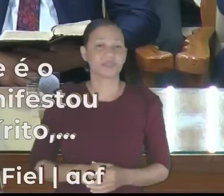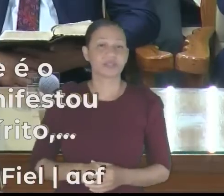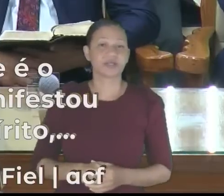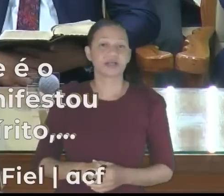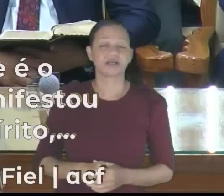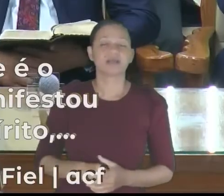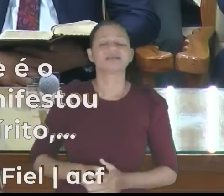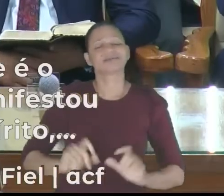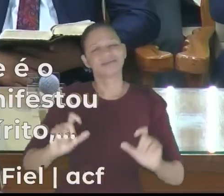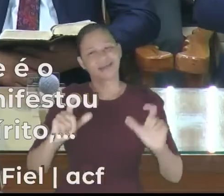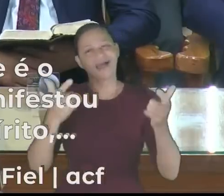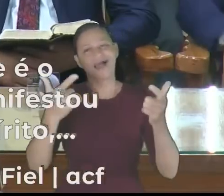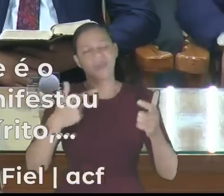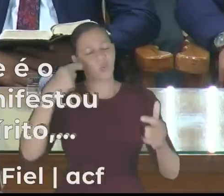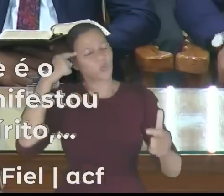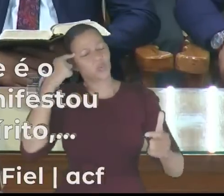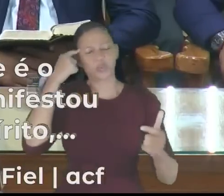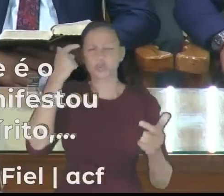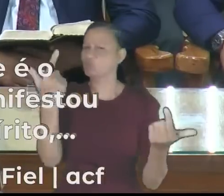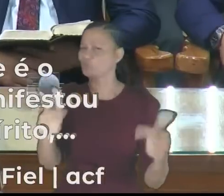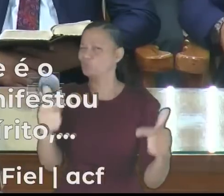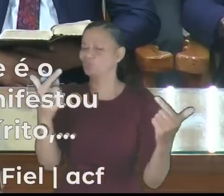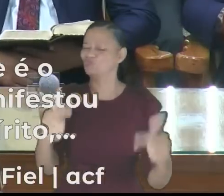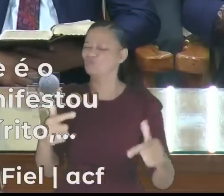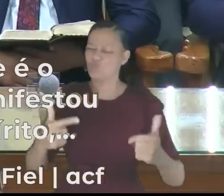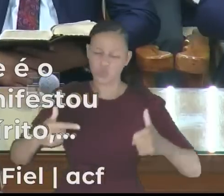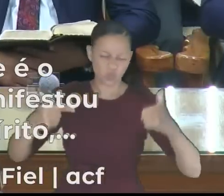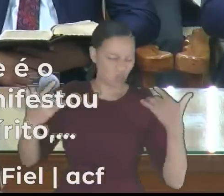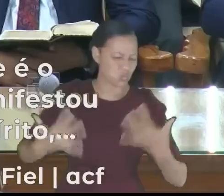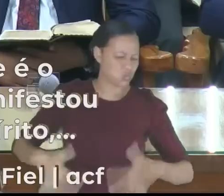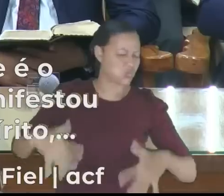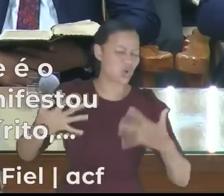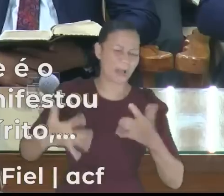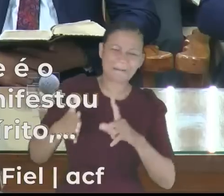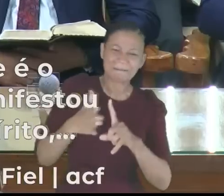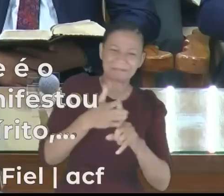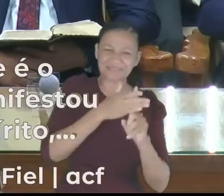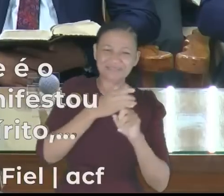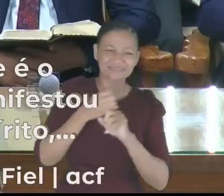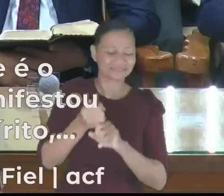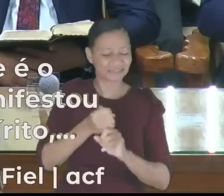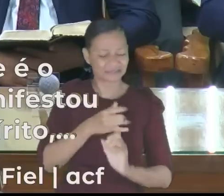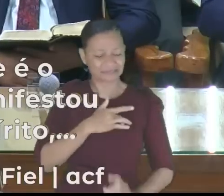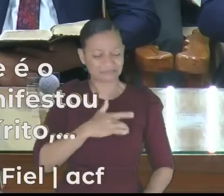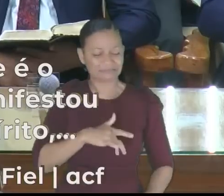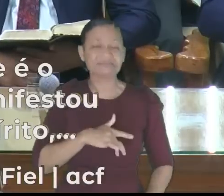dúvida alguma, grande é o mistério da piedade.